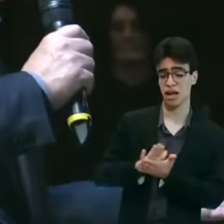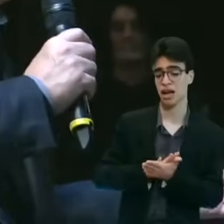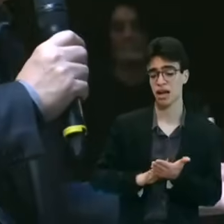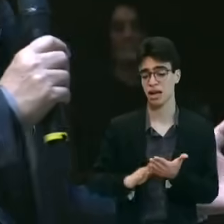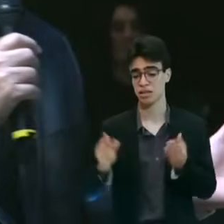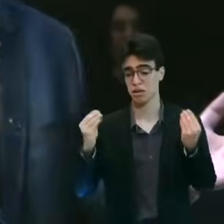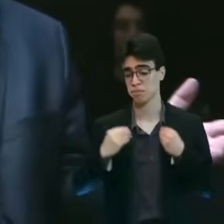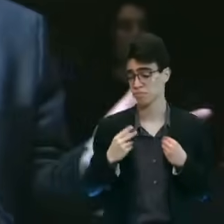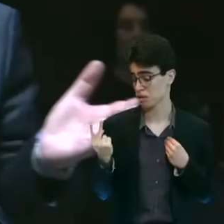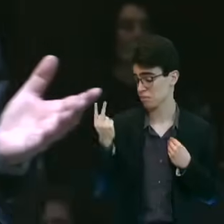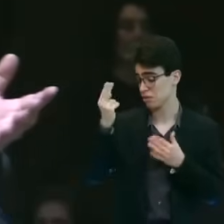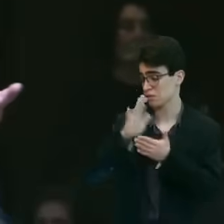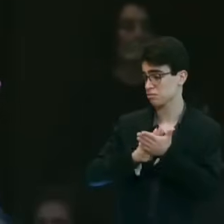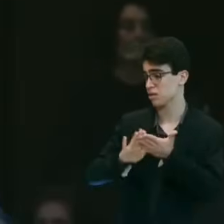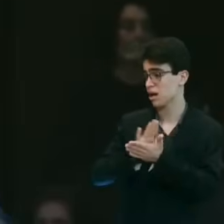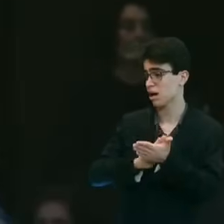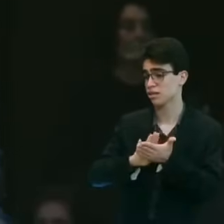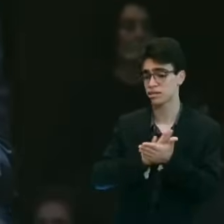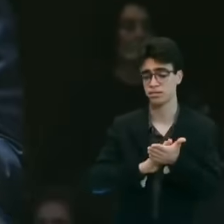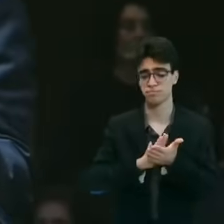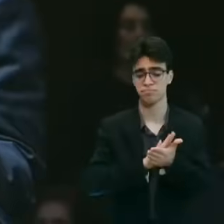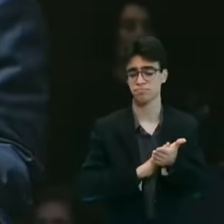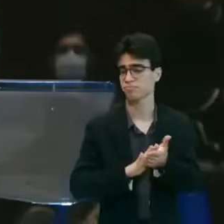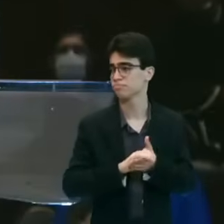me valoriza.